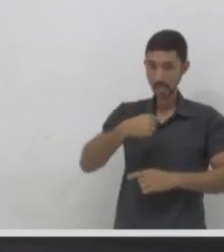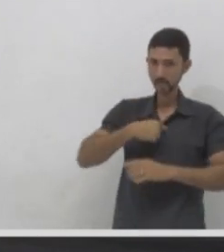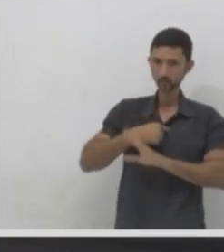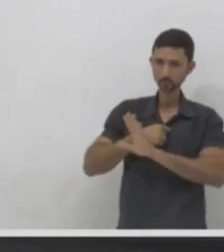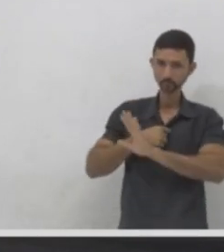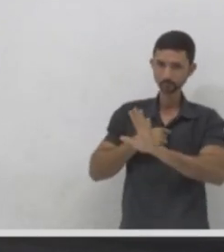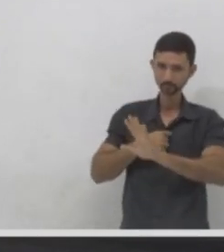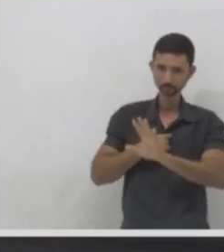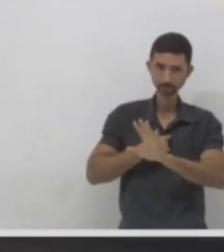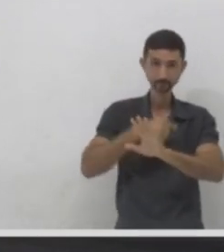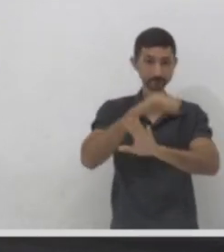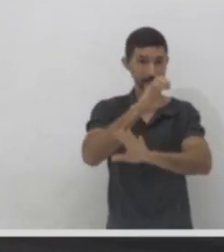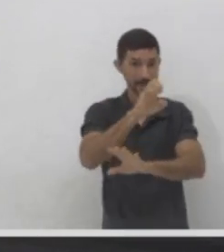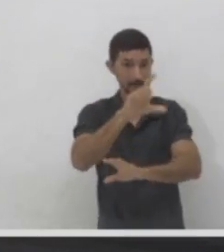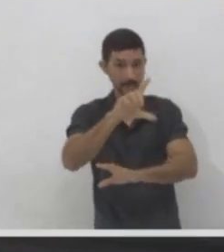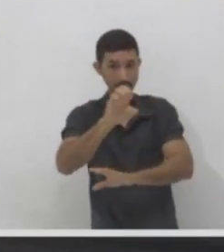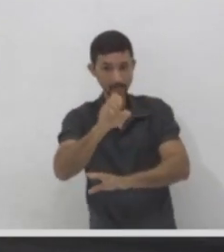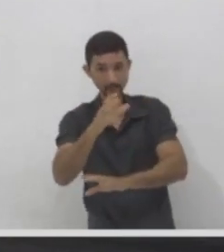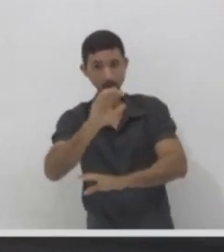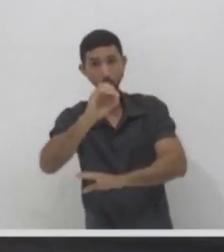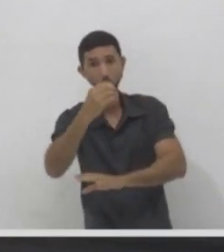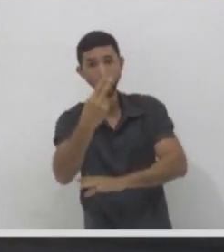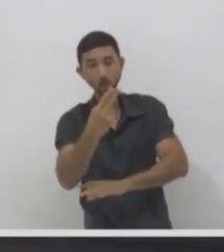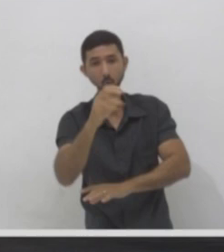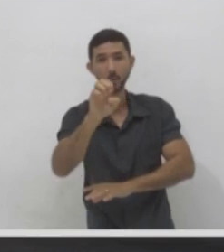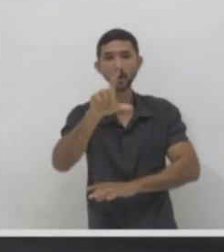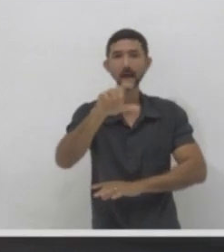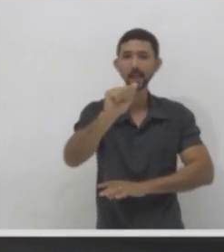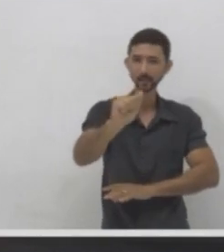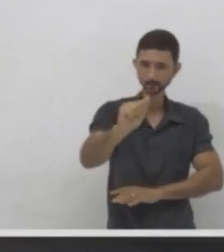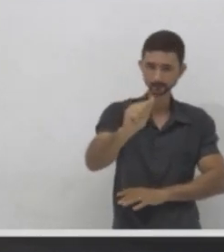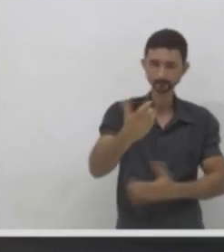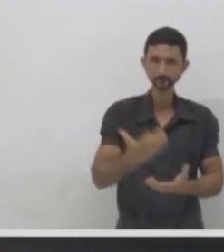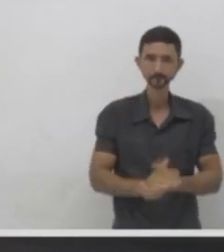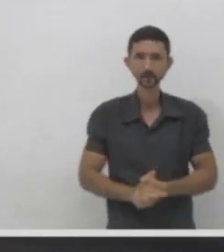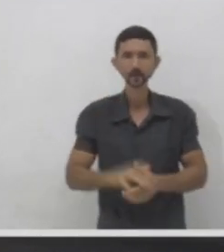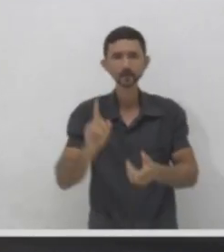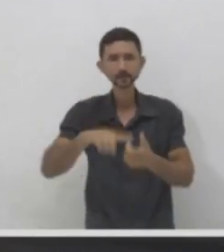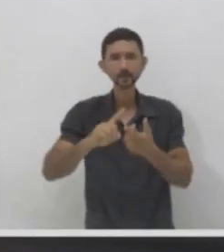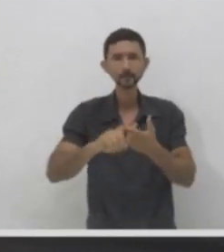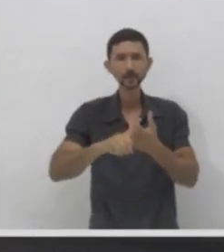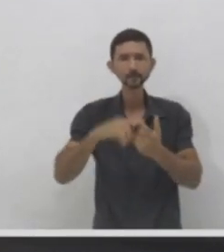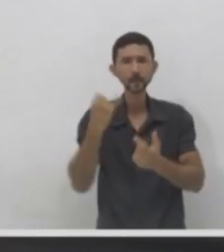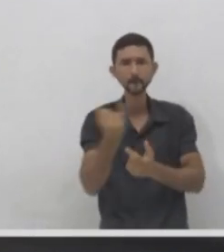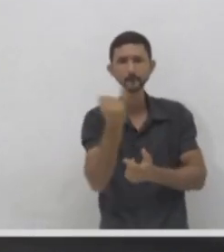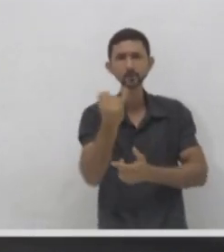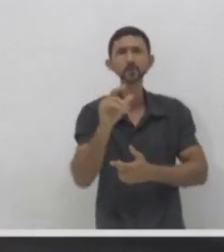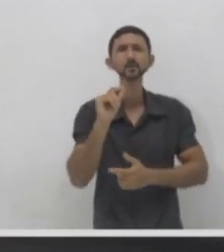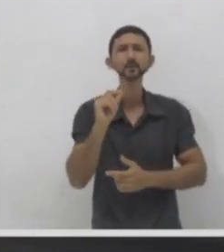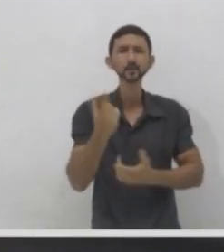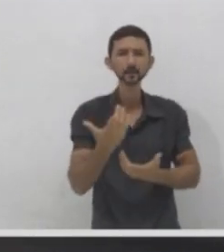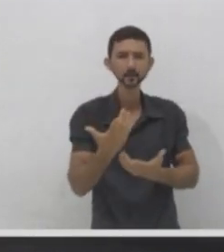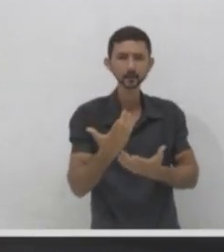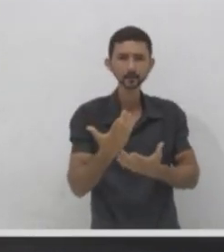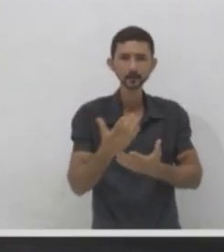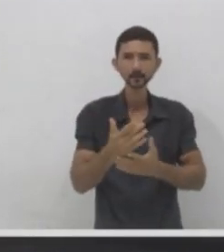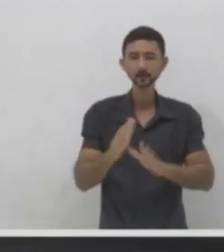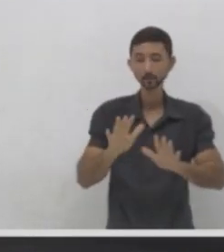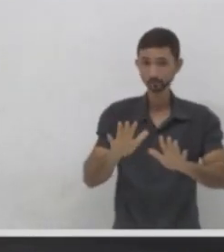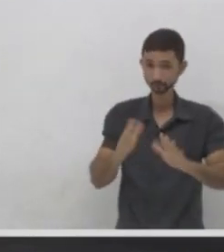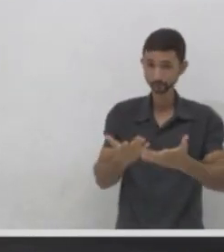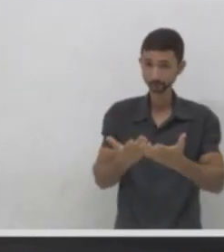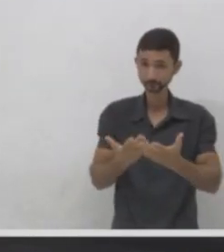bem? Outra coisa também que é importante, que é uma característica da narrativa, é que ela pode